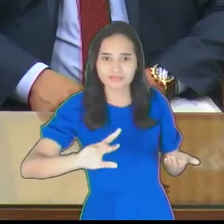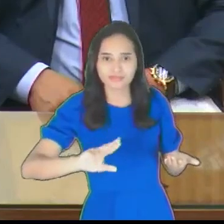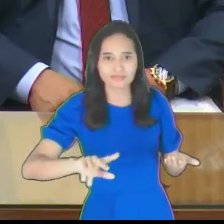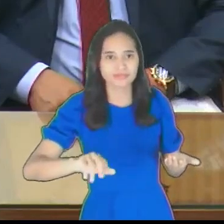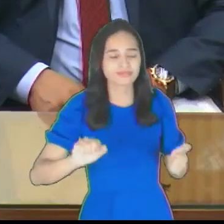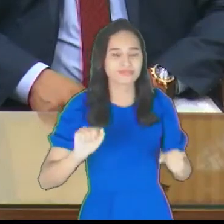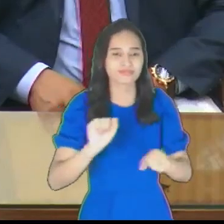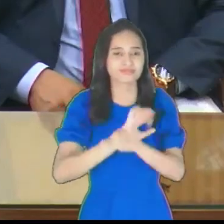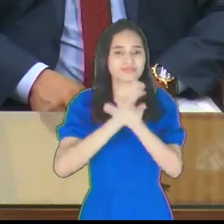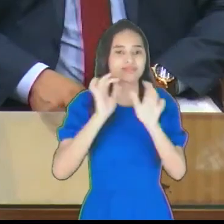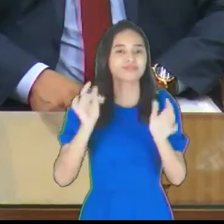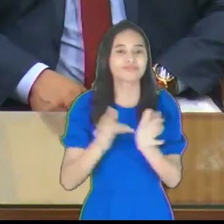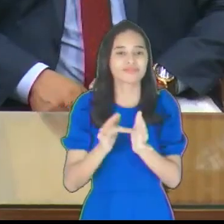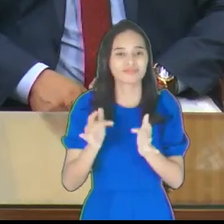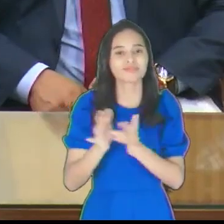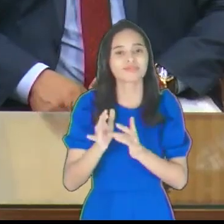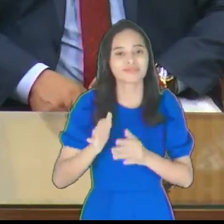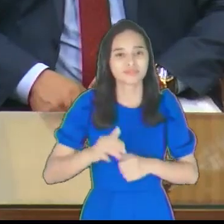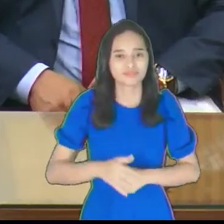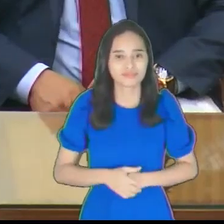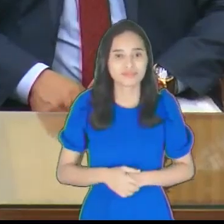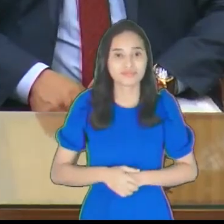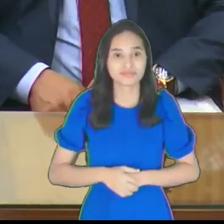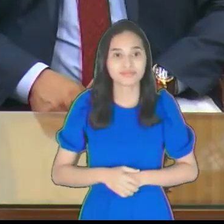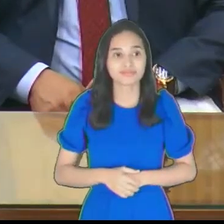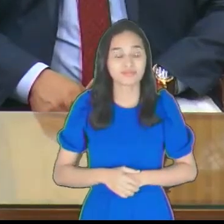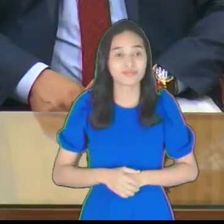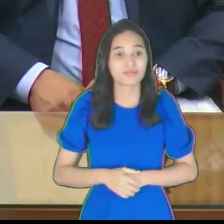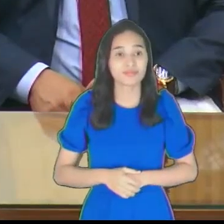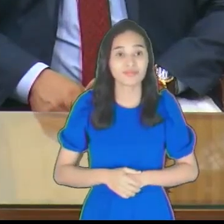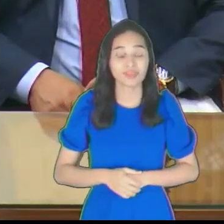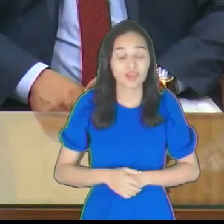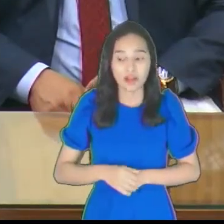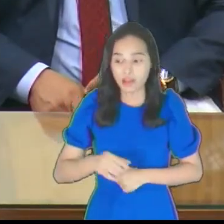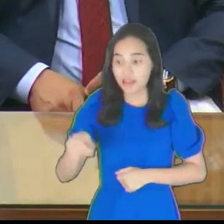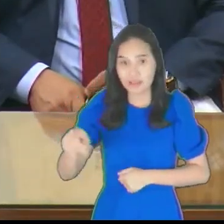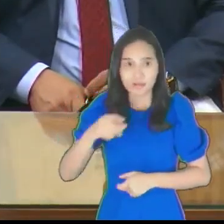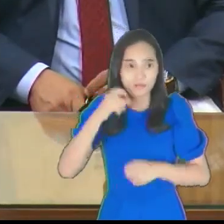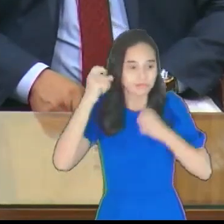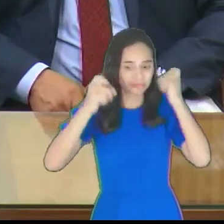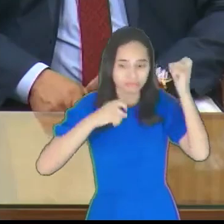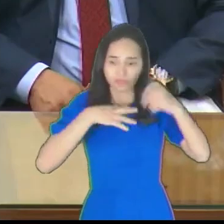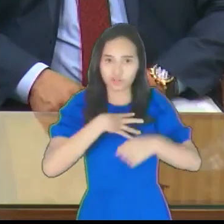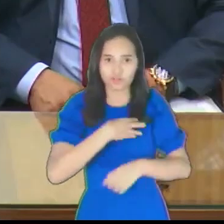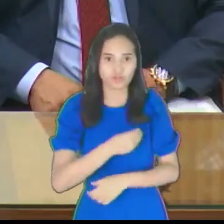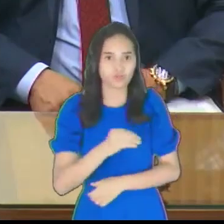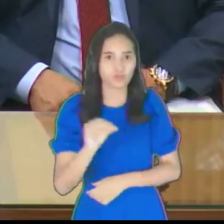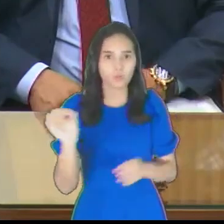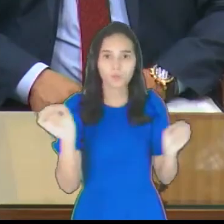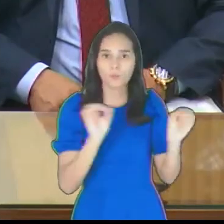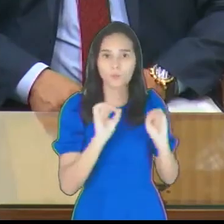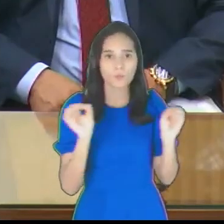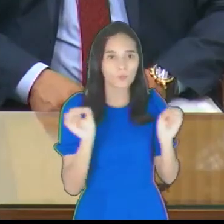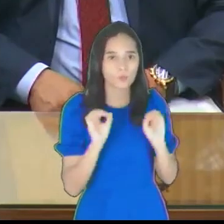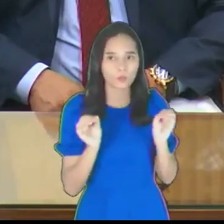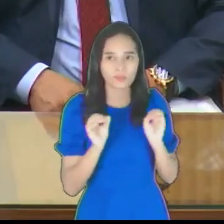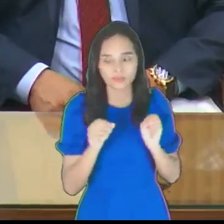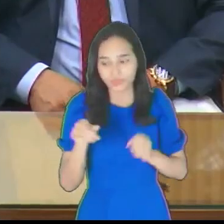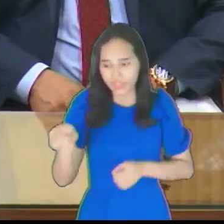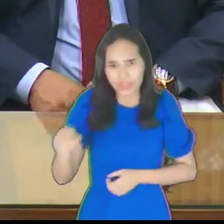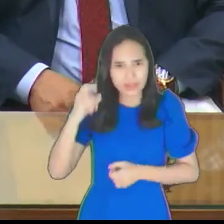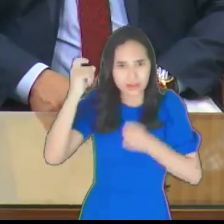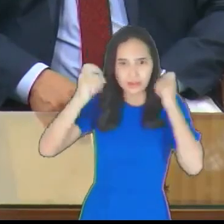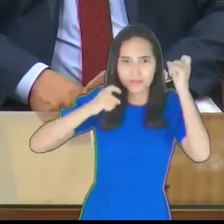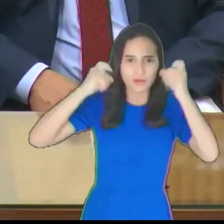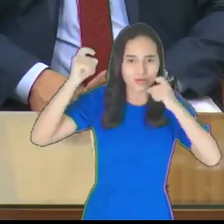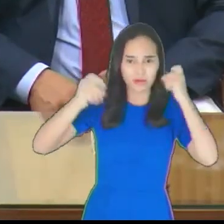Glória a Jesus. E não estava mais preocupado com os filhos. Não estava mais preocupado